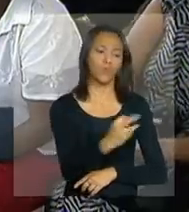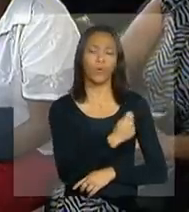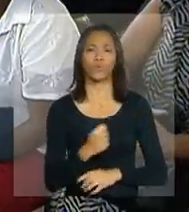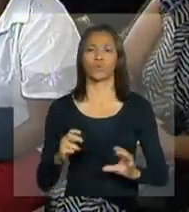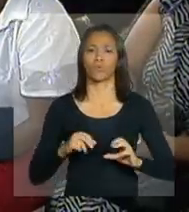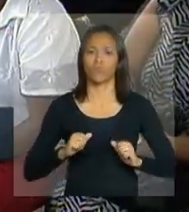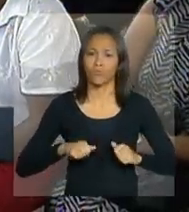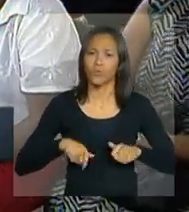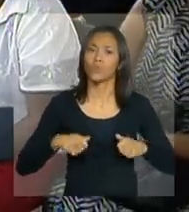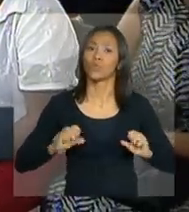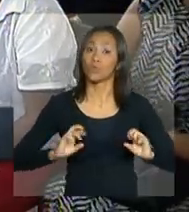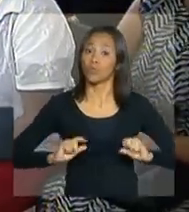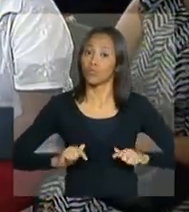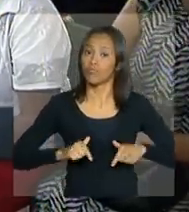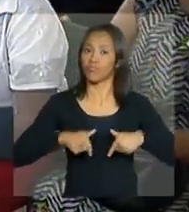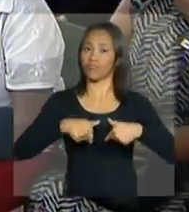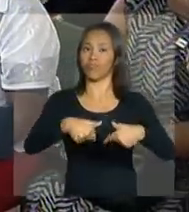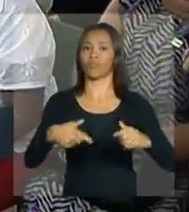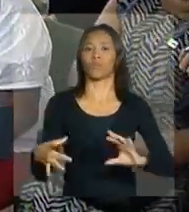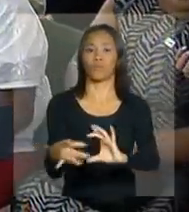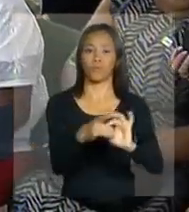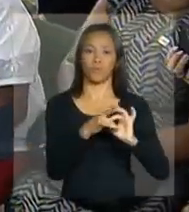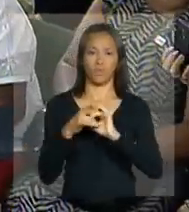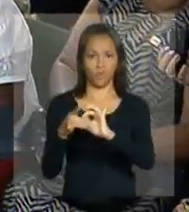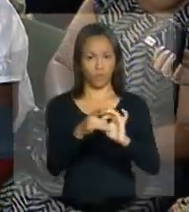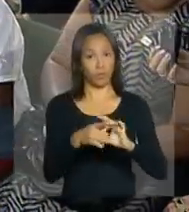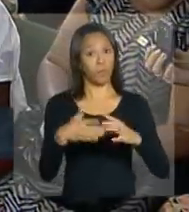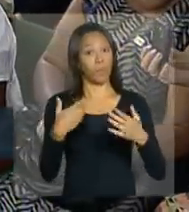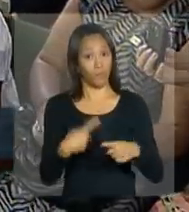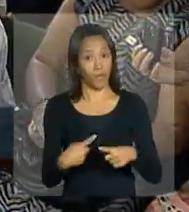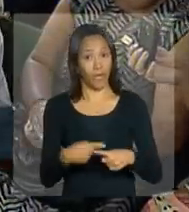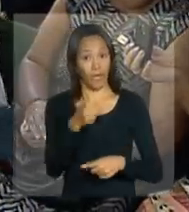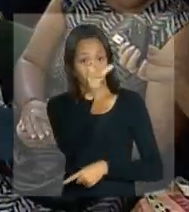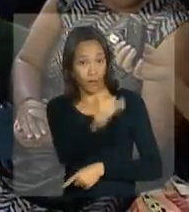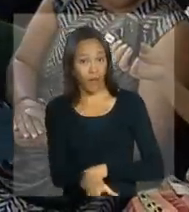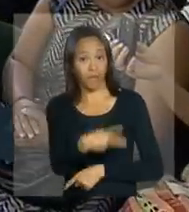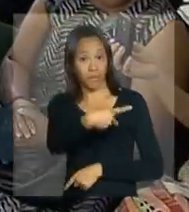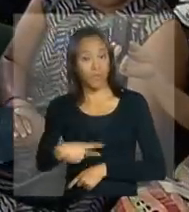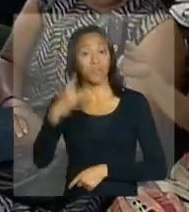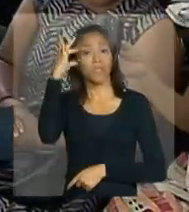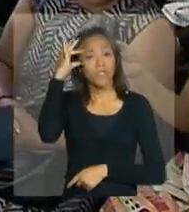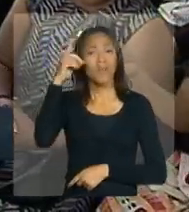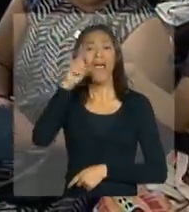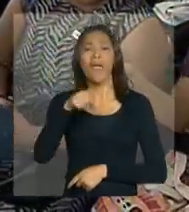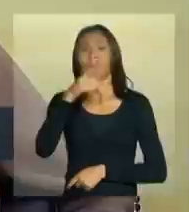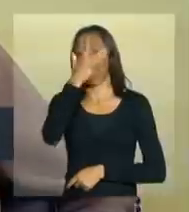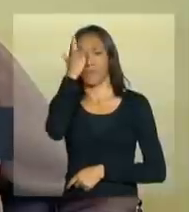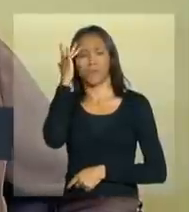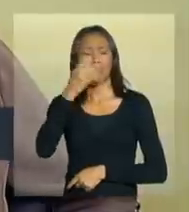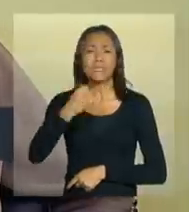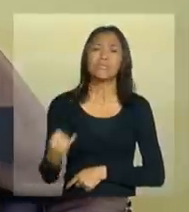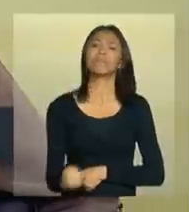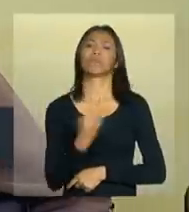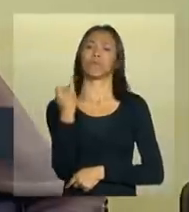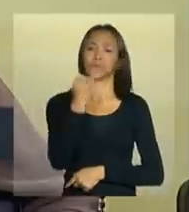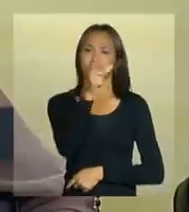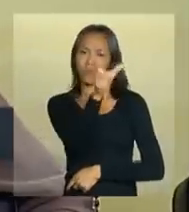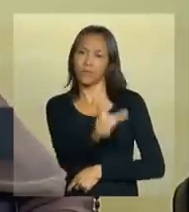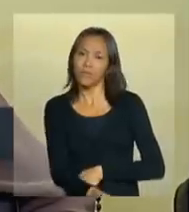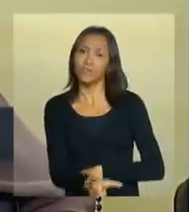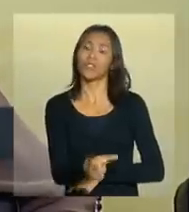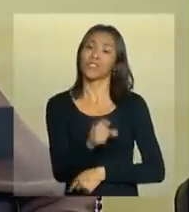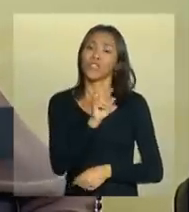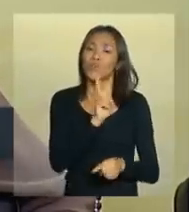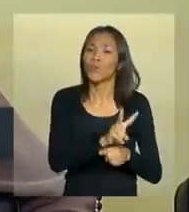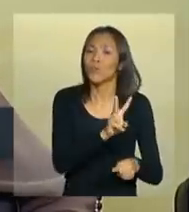Unidos junto numa corrente porque a presidente Dilma ela é uma pessoa muito importante e é uma pessoa que